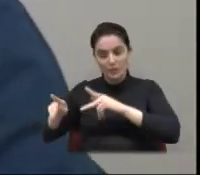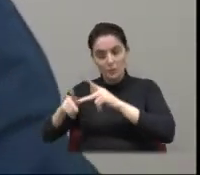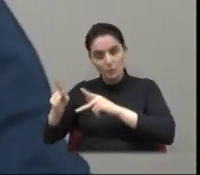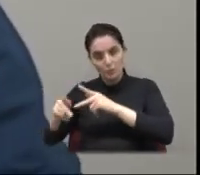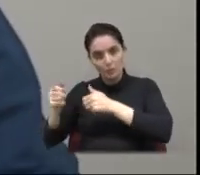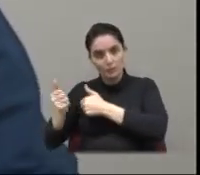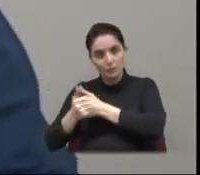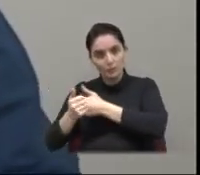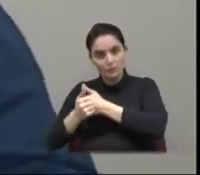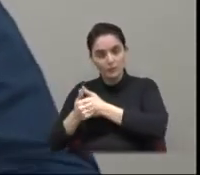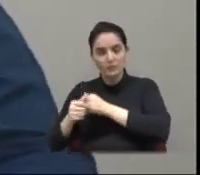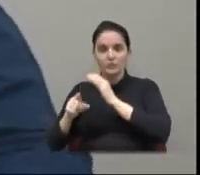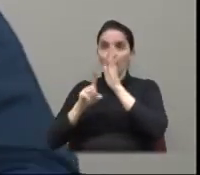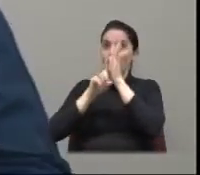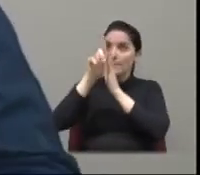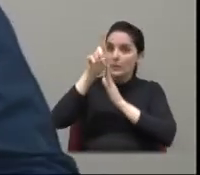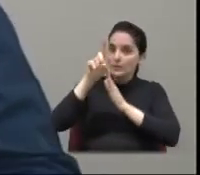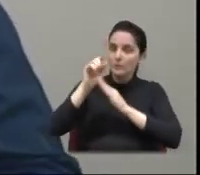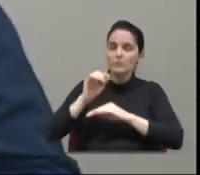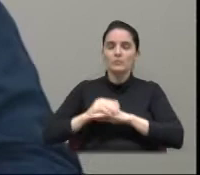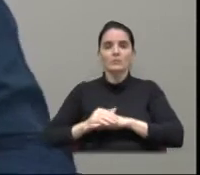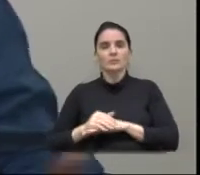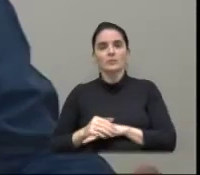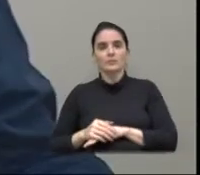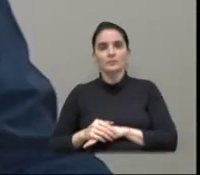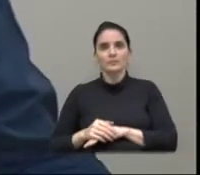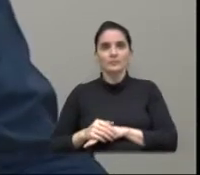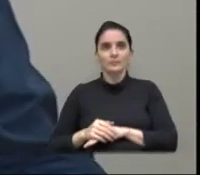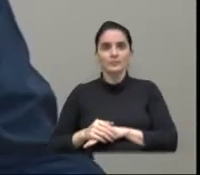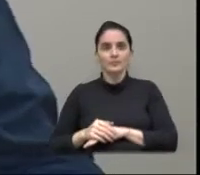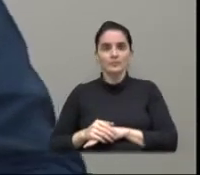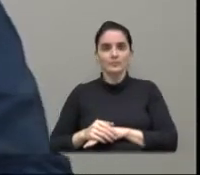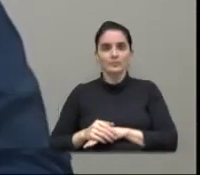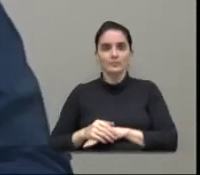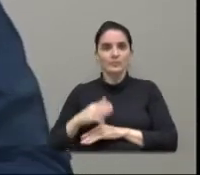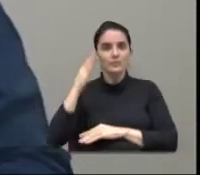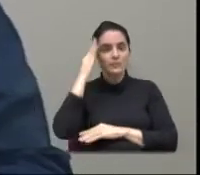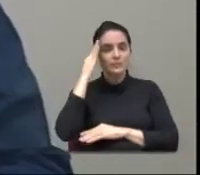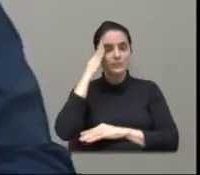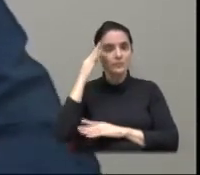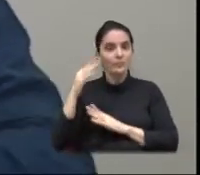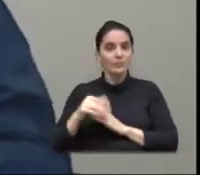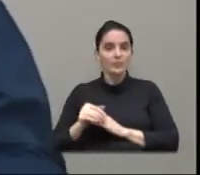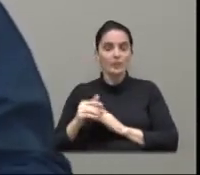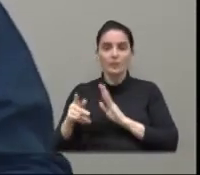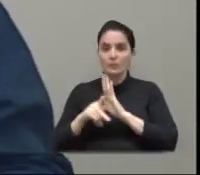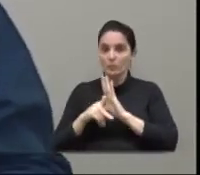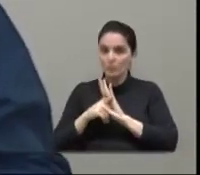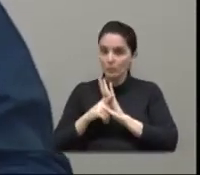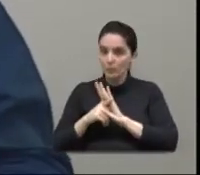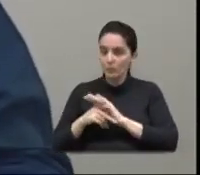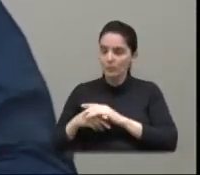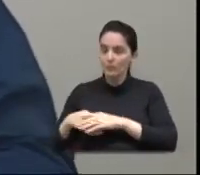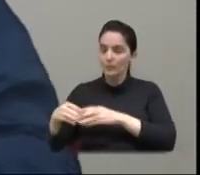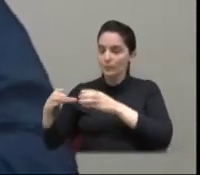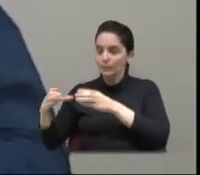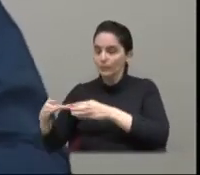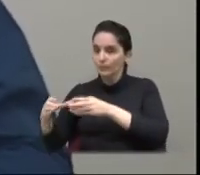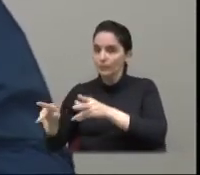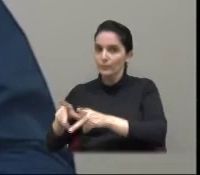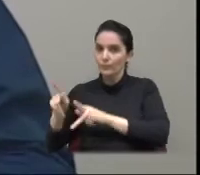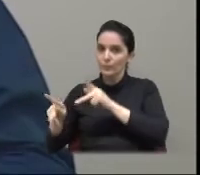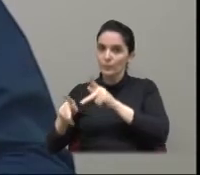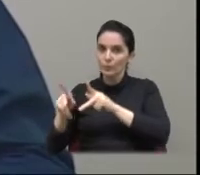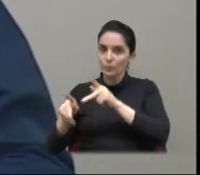Então, o requerimento é no intuito da comunidade. O vereador tem a competência, né, para